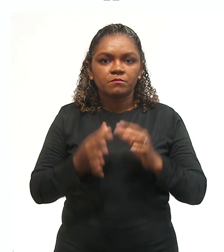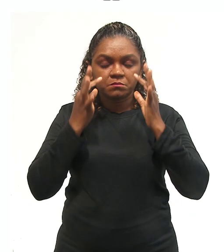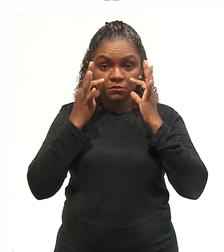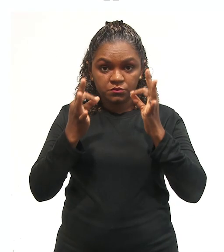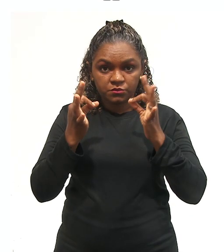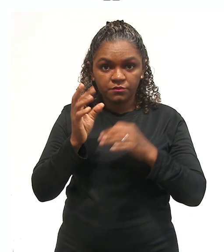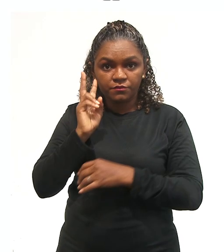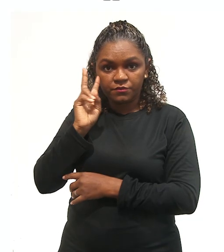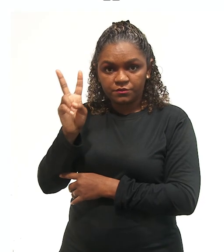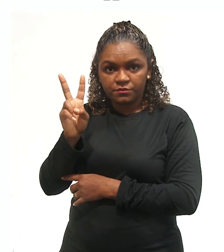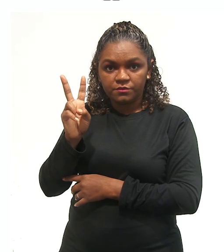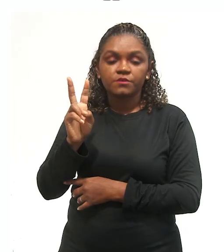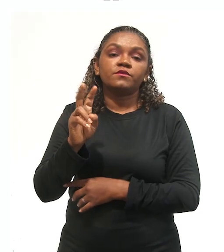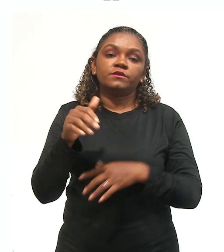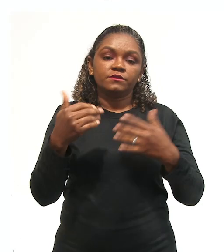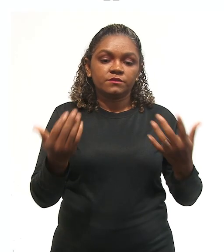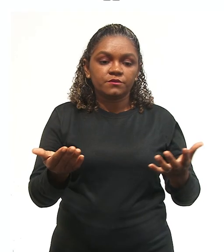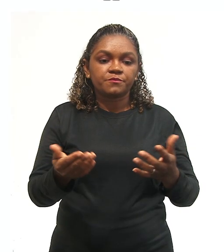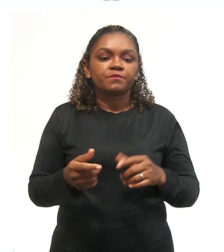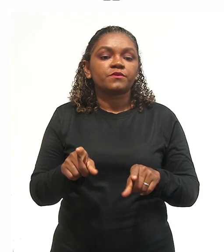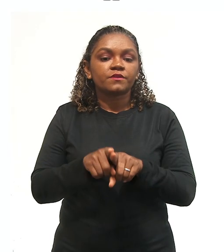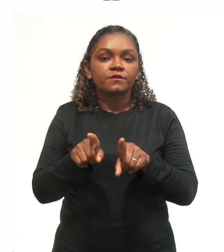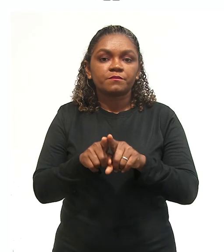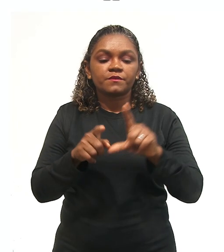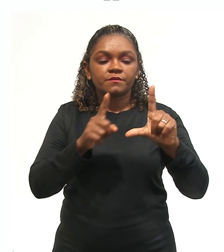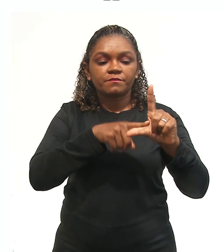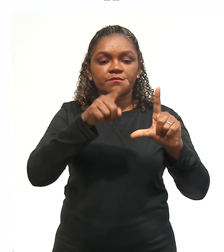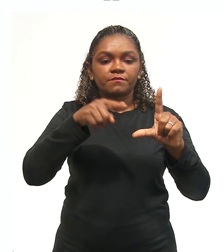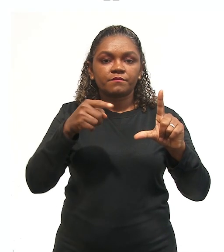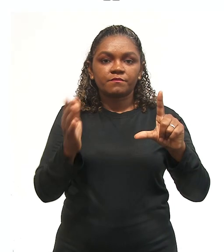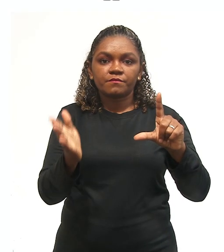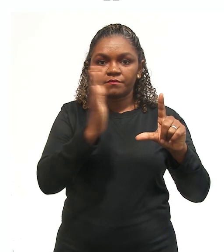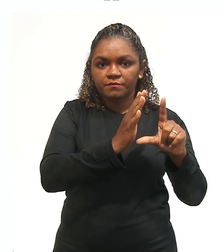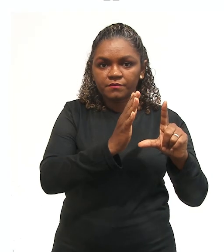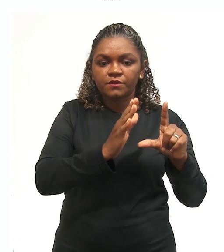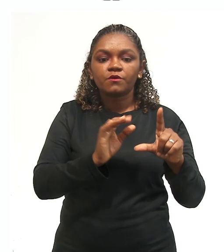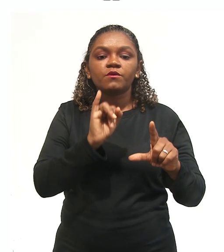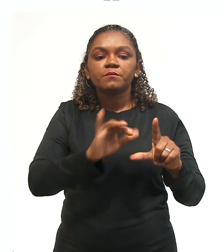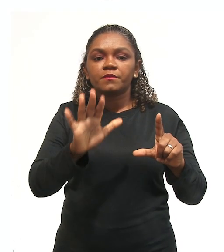Então, como você observa aqui nesse outro gráfico,